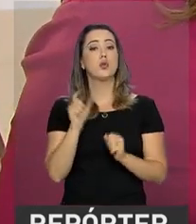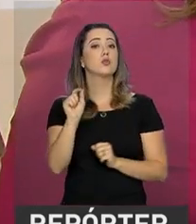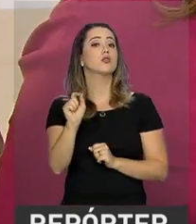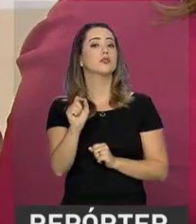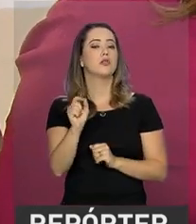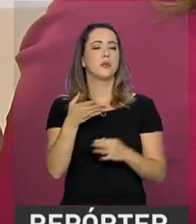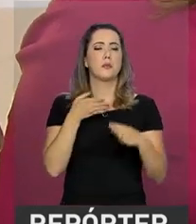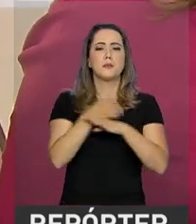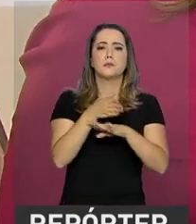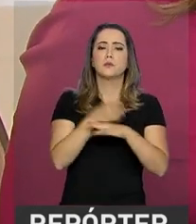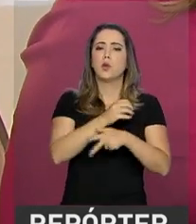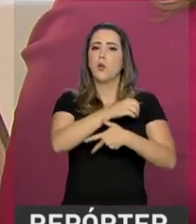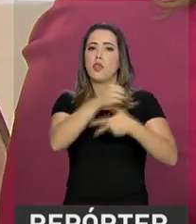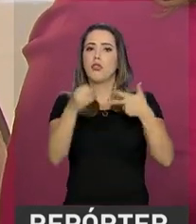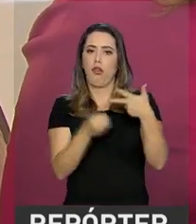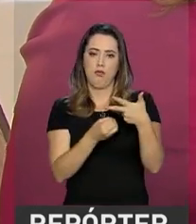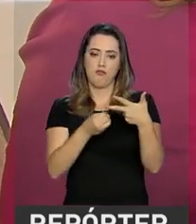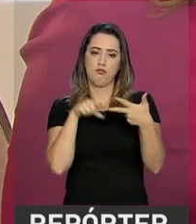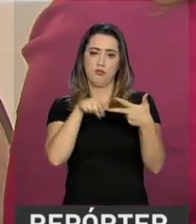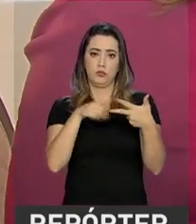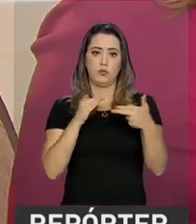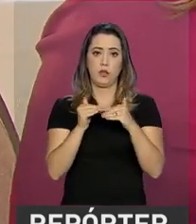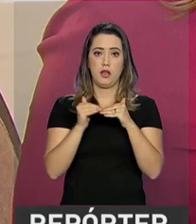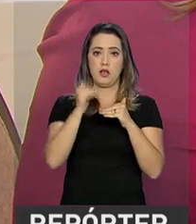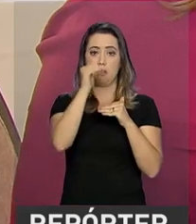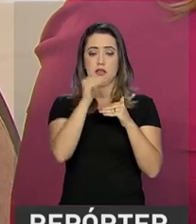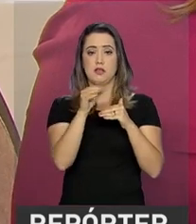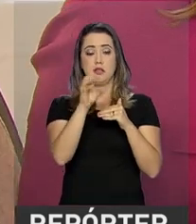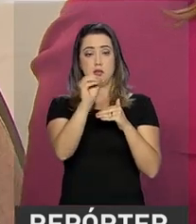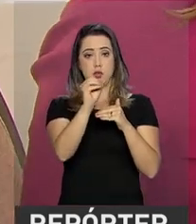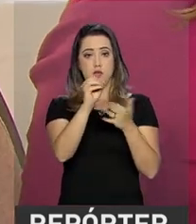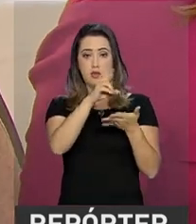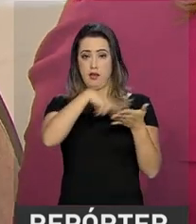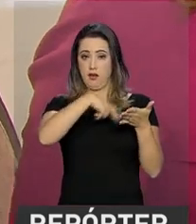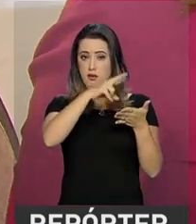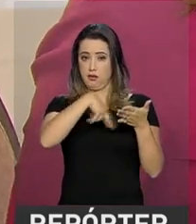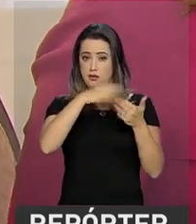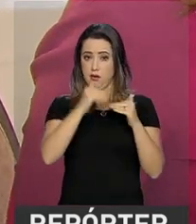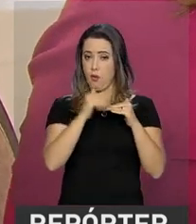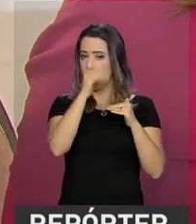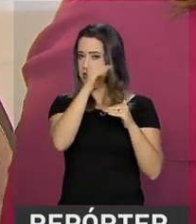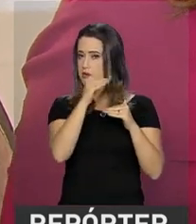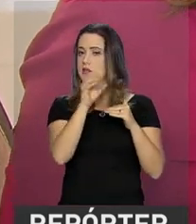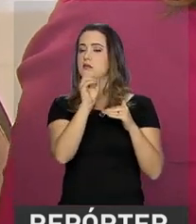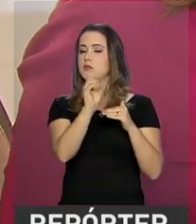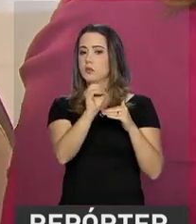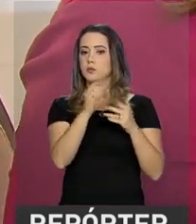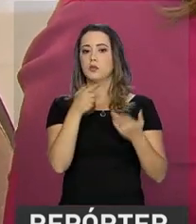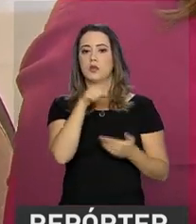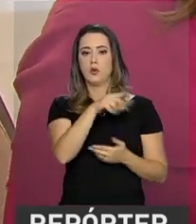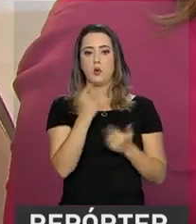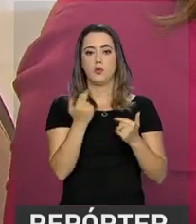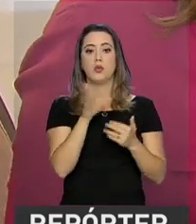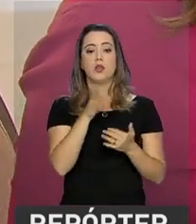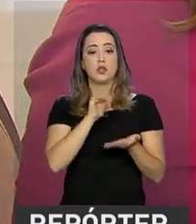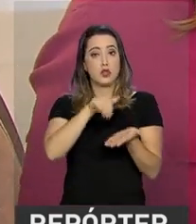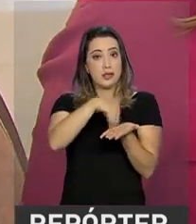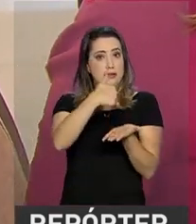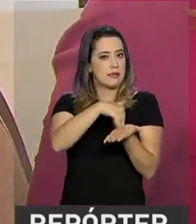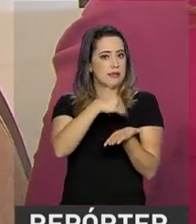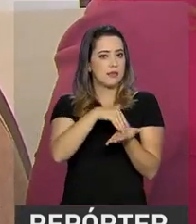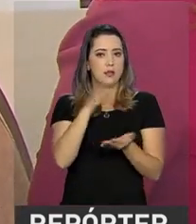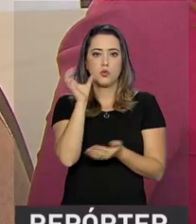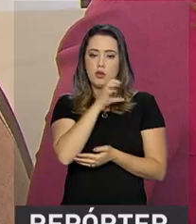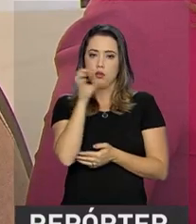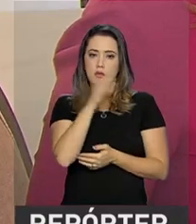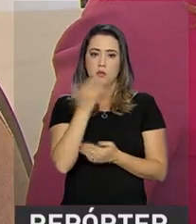2017 e tirou a nota da redação acima de zero como é o caso da tainá que já está aqui fazendo a inscrição e